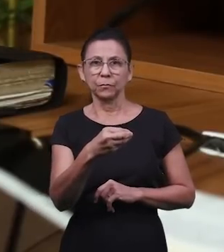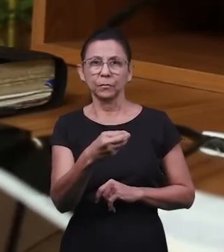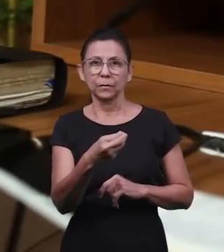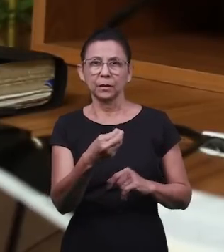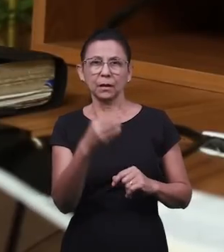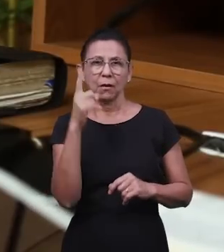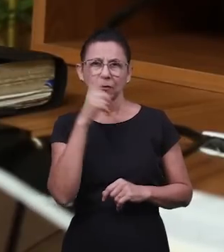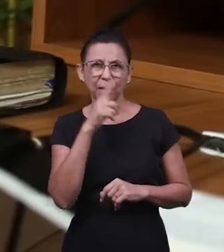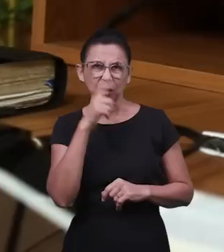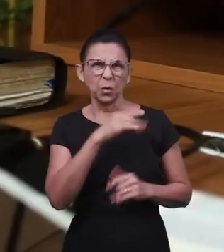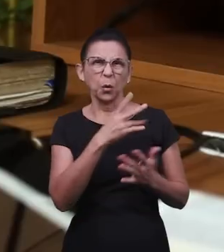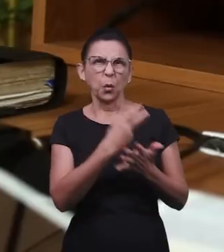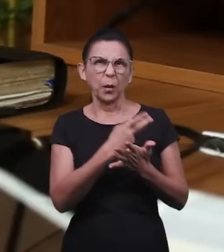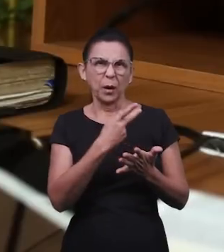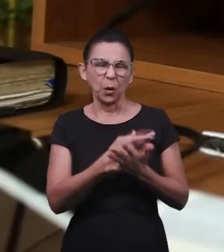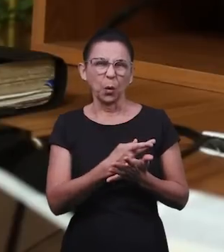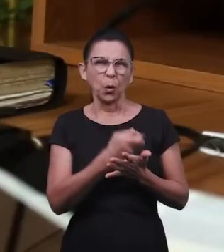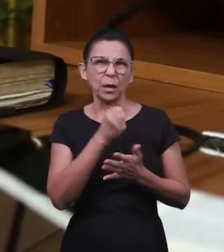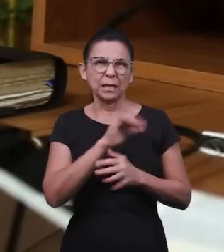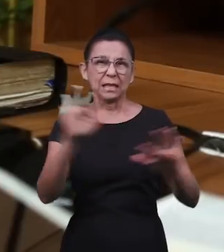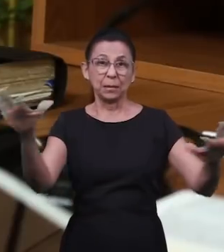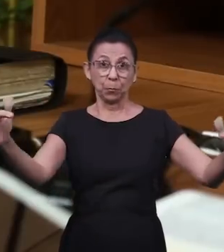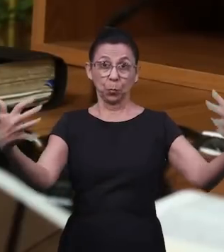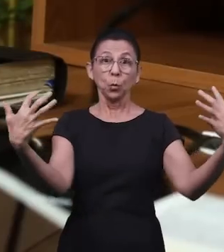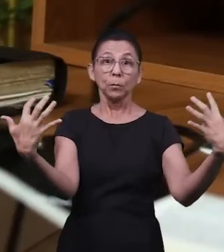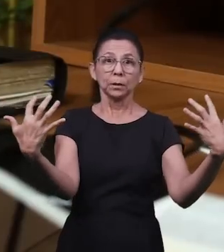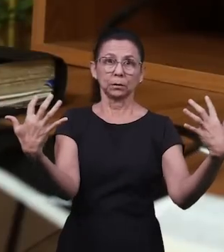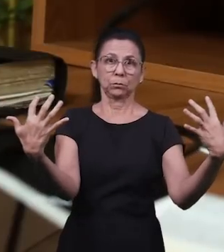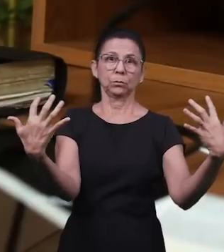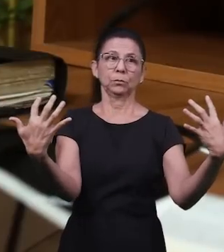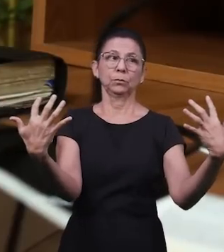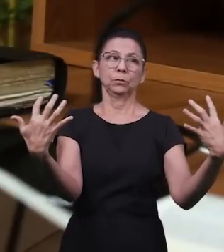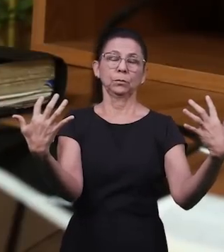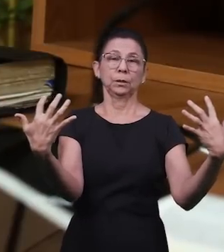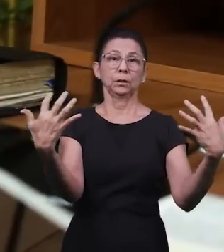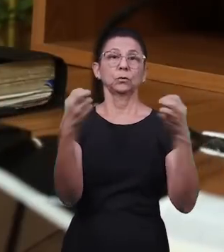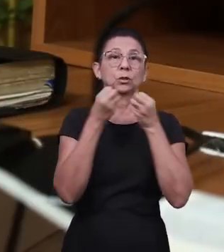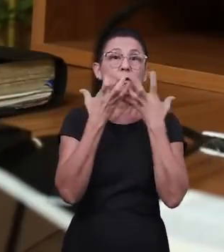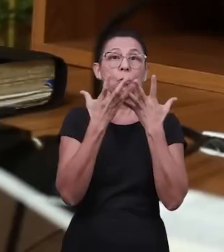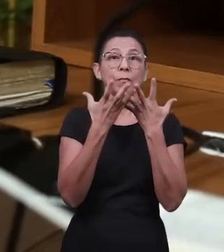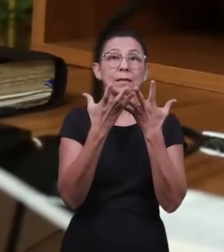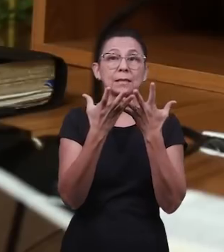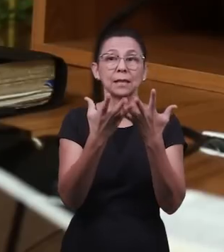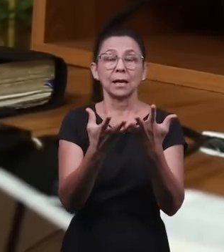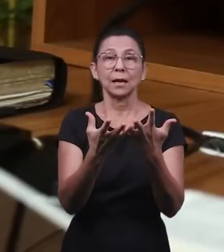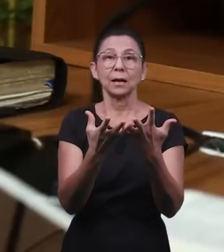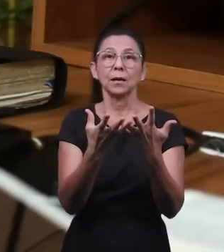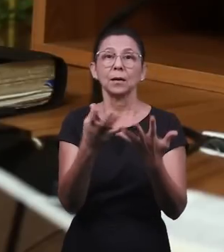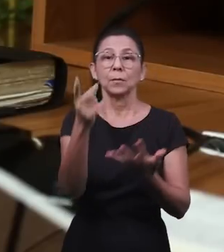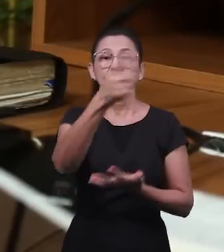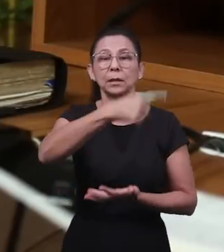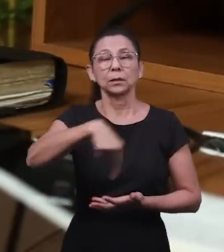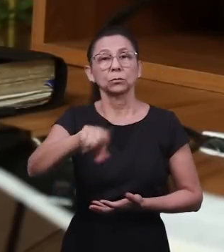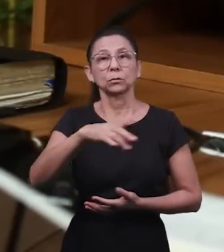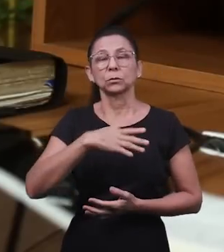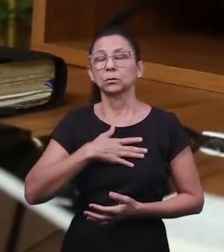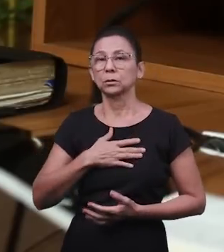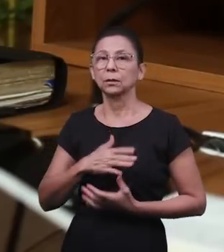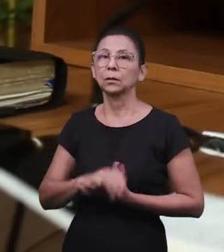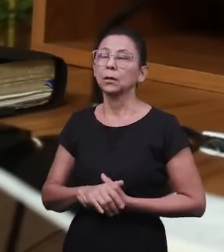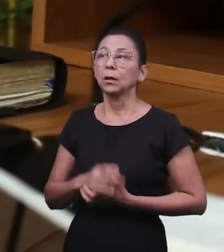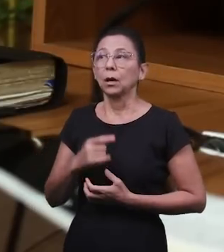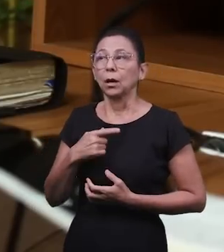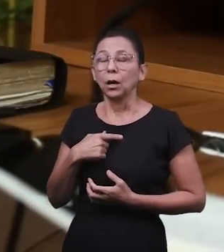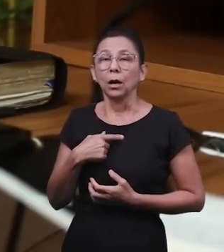errou com alguém, se ele errou no público, diante de todo mundo, ele tem que confessar diante de todo mundo a falha dele. Confessa diante das pessoas: ó,